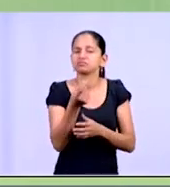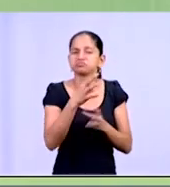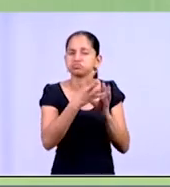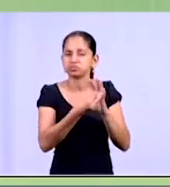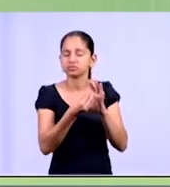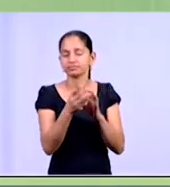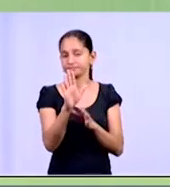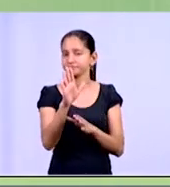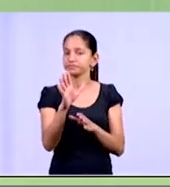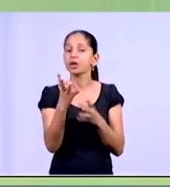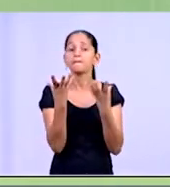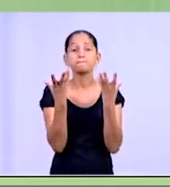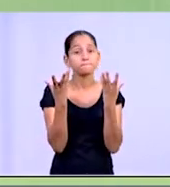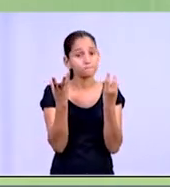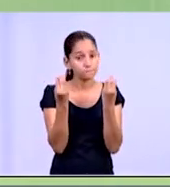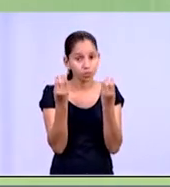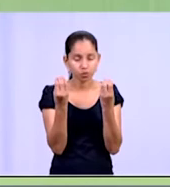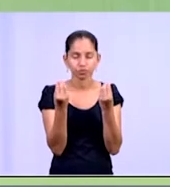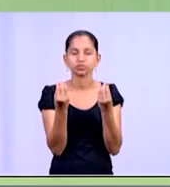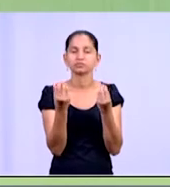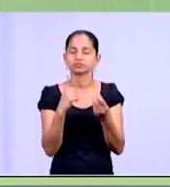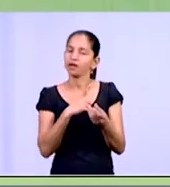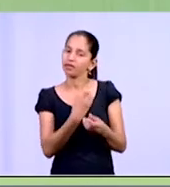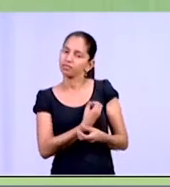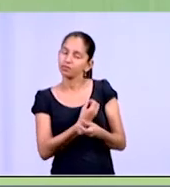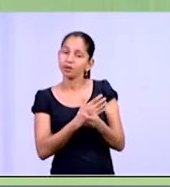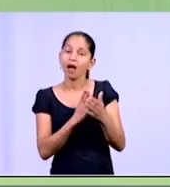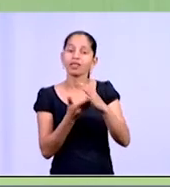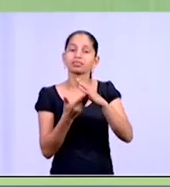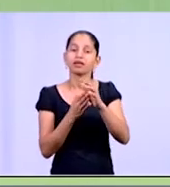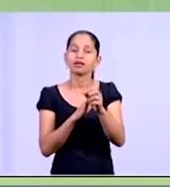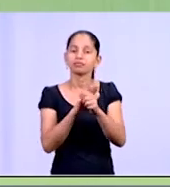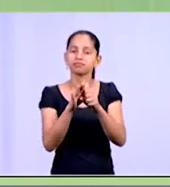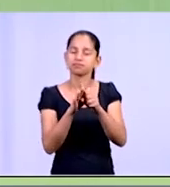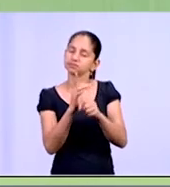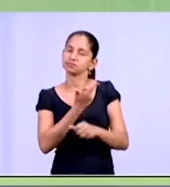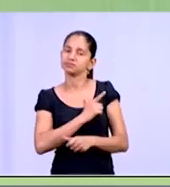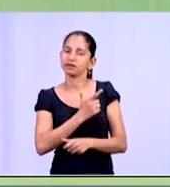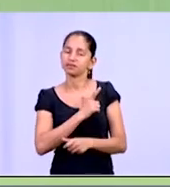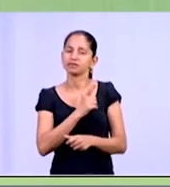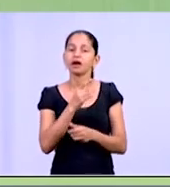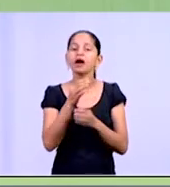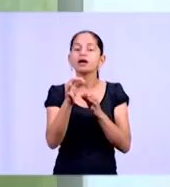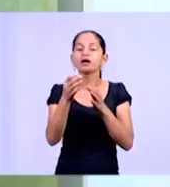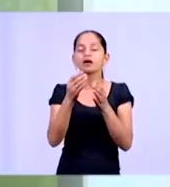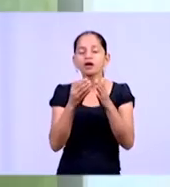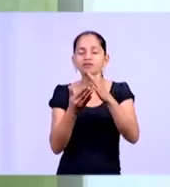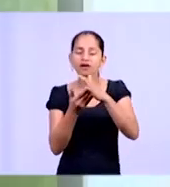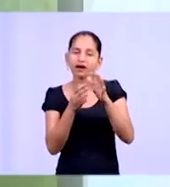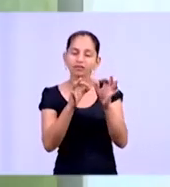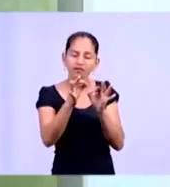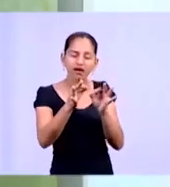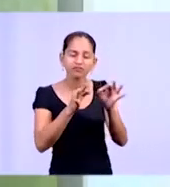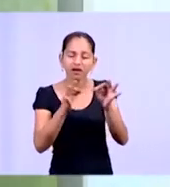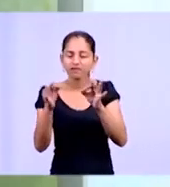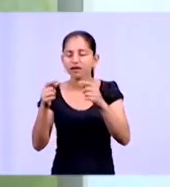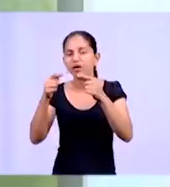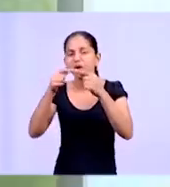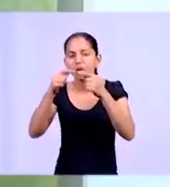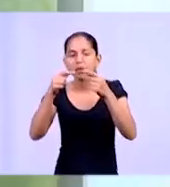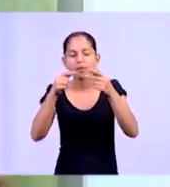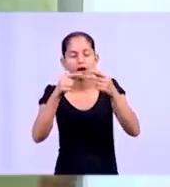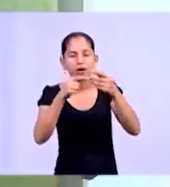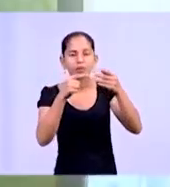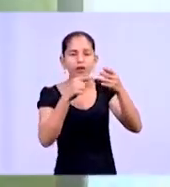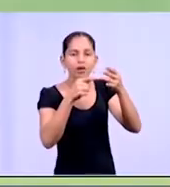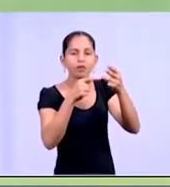vários. Vários bits. O transistor, ele veio para a miniaturização, ele começou a permitir a colocar mais dados dentro